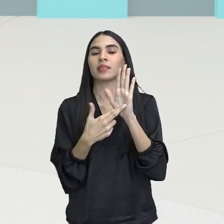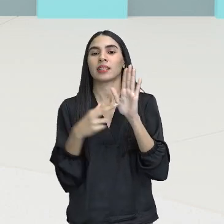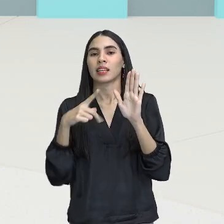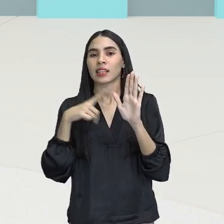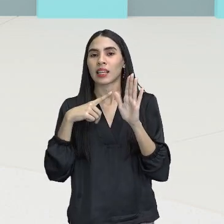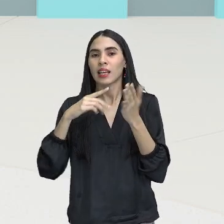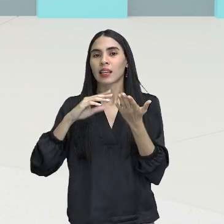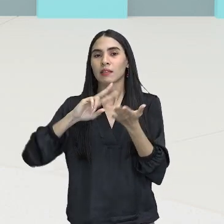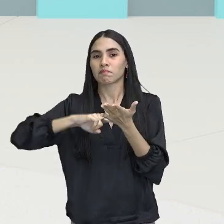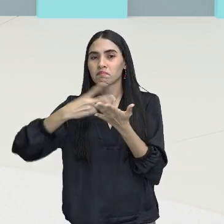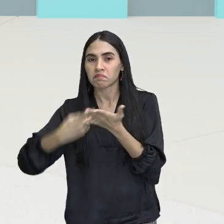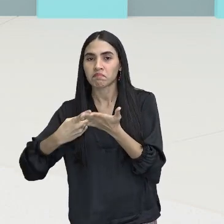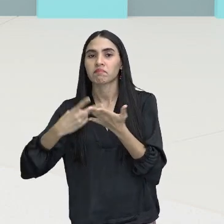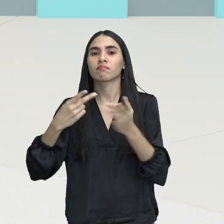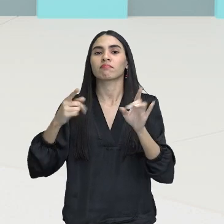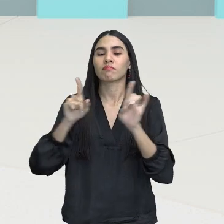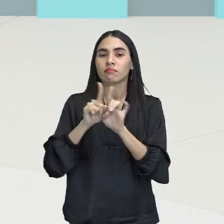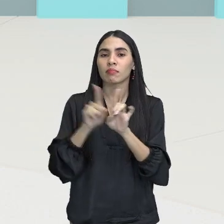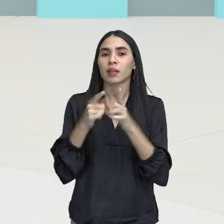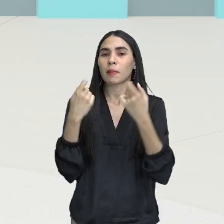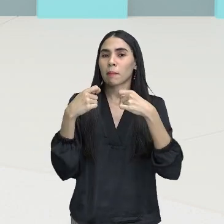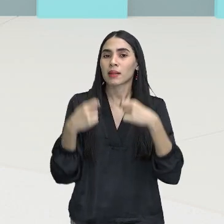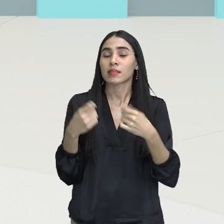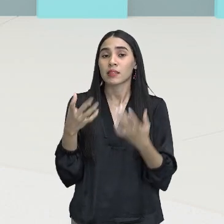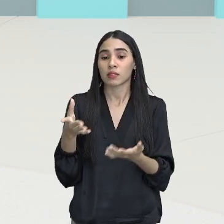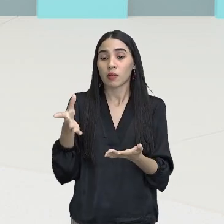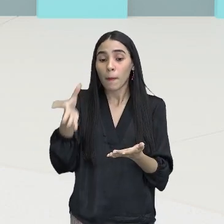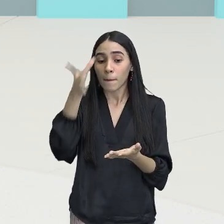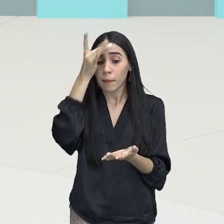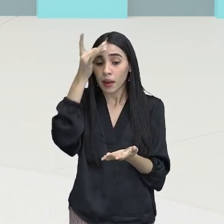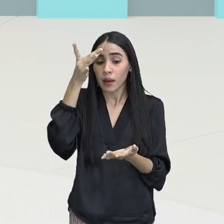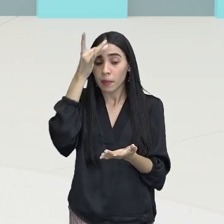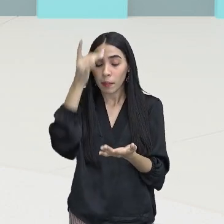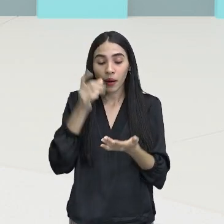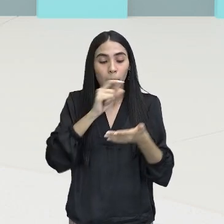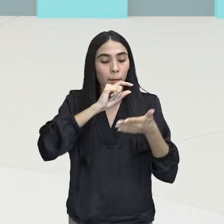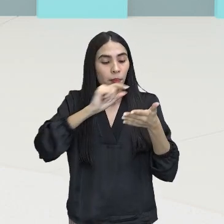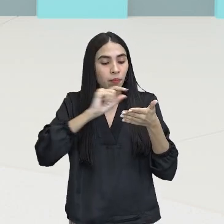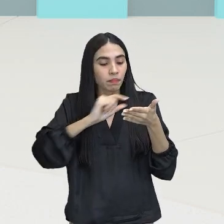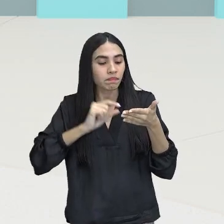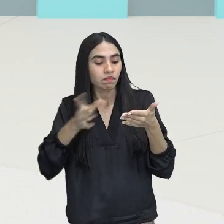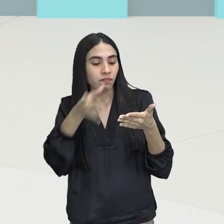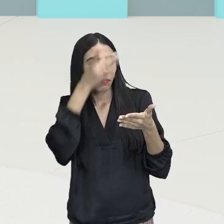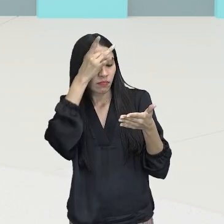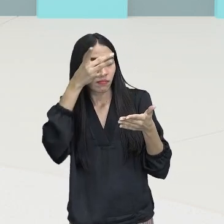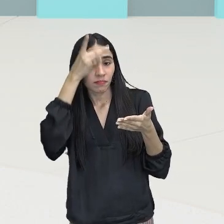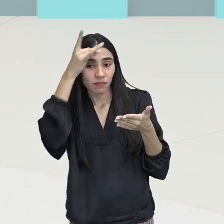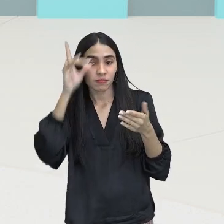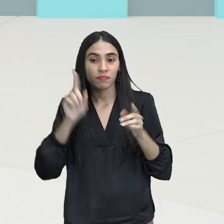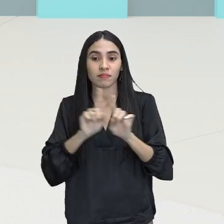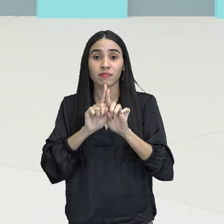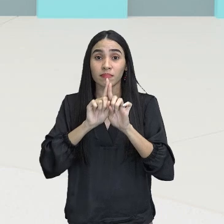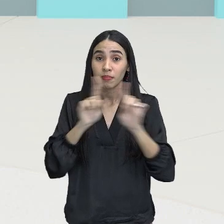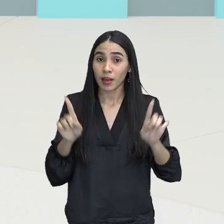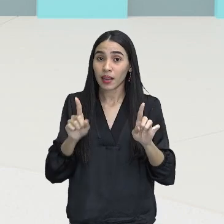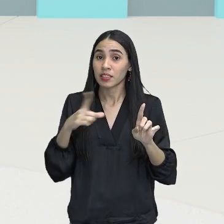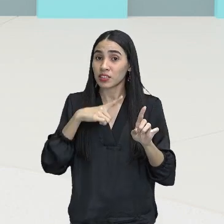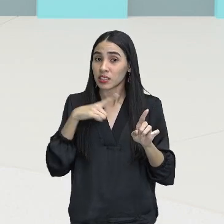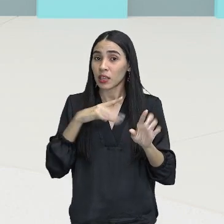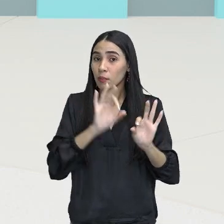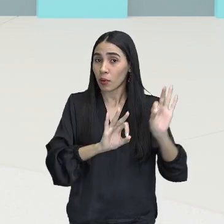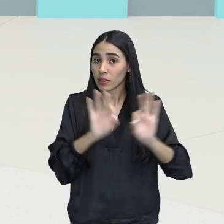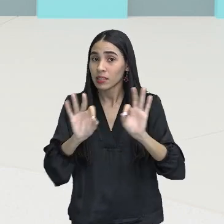uma interpretação, precisa decorar as falas. Claro que tem todo um